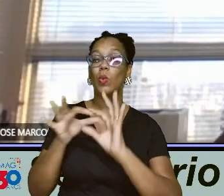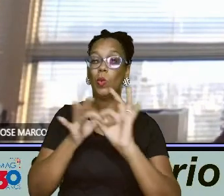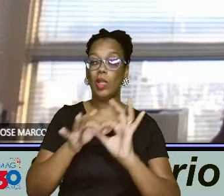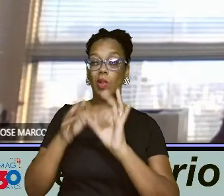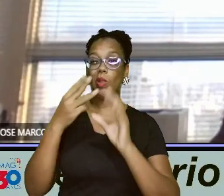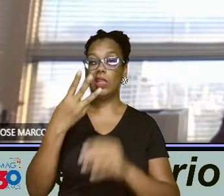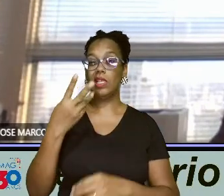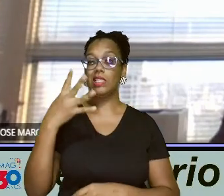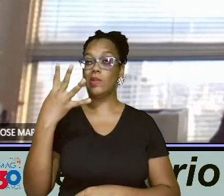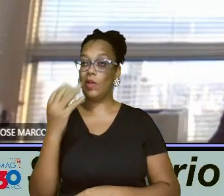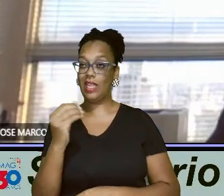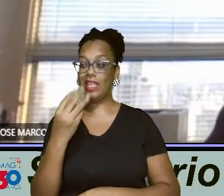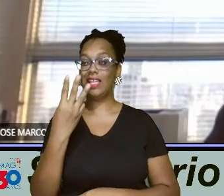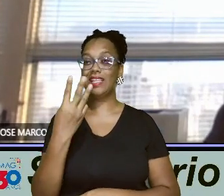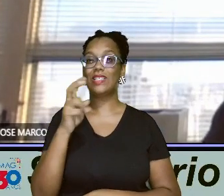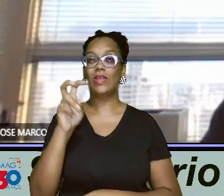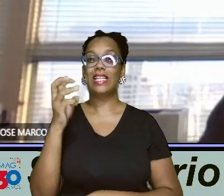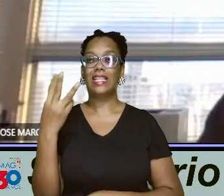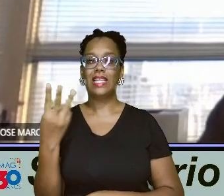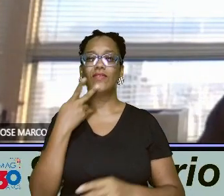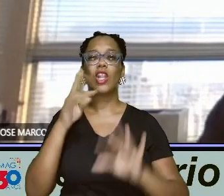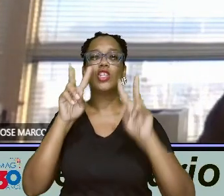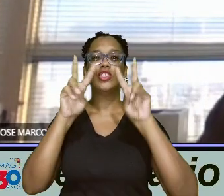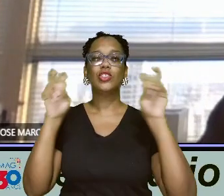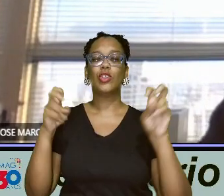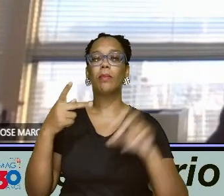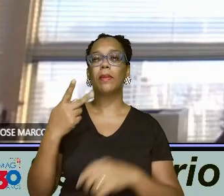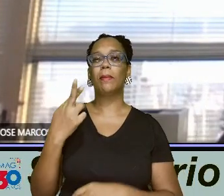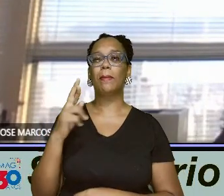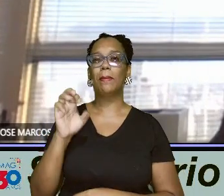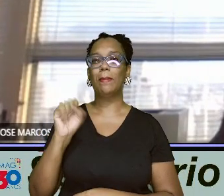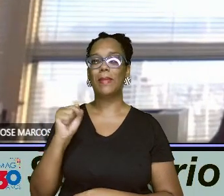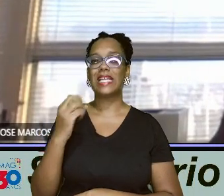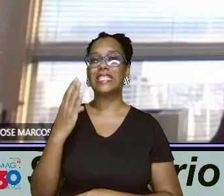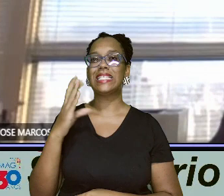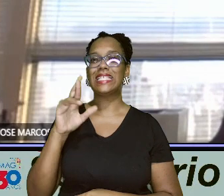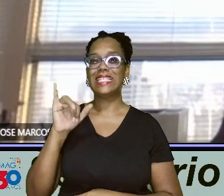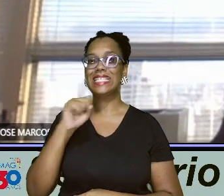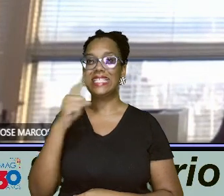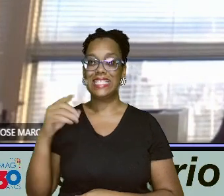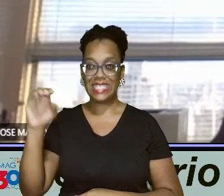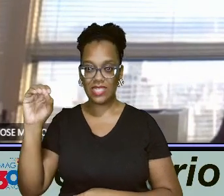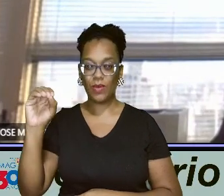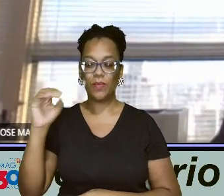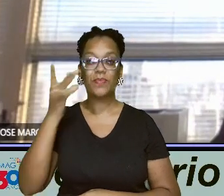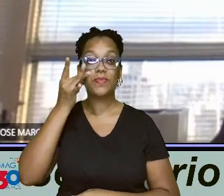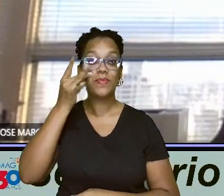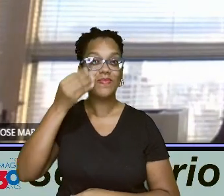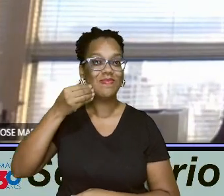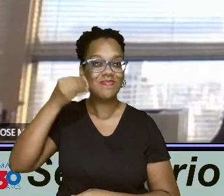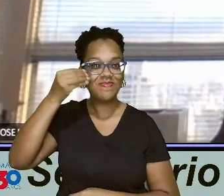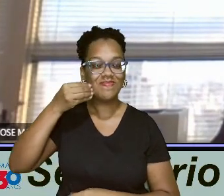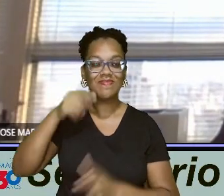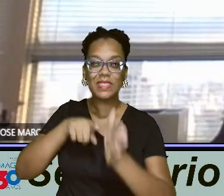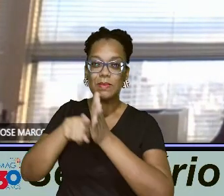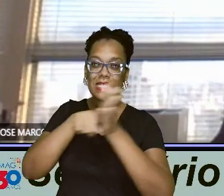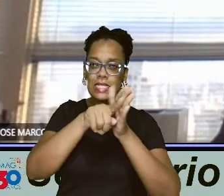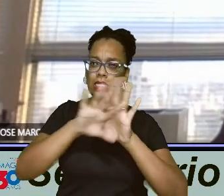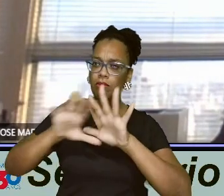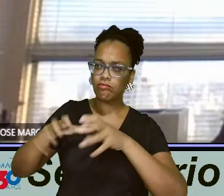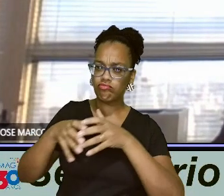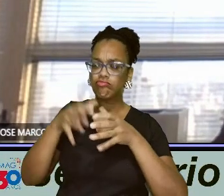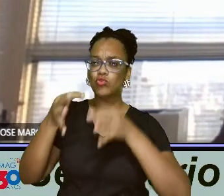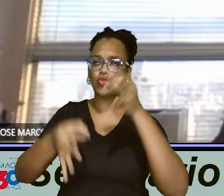1.340.553, que trata da prescrição intercorrente. Esse é um trabalho de pesquisa empírica que foi realizada por um conjunto de juízes e magistrados aqui na Escola